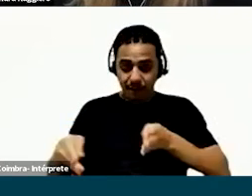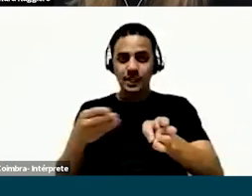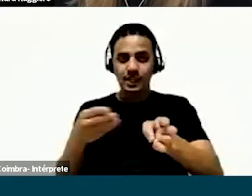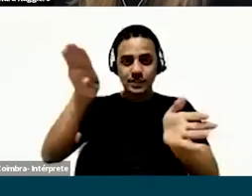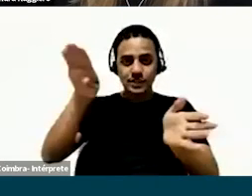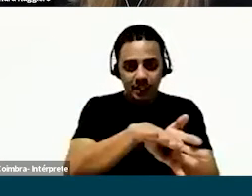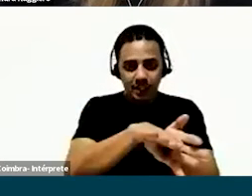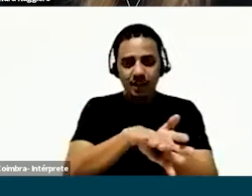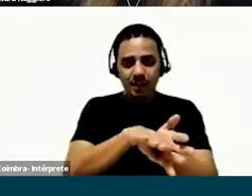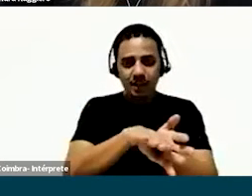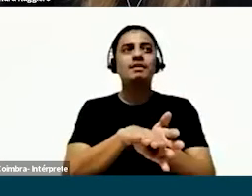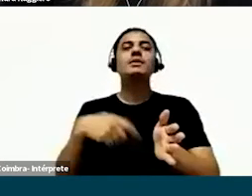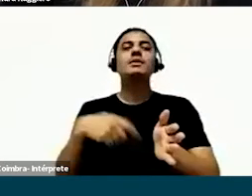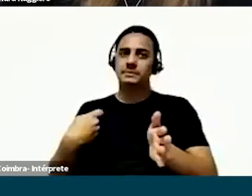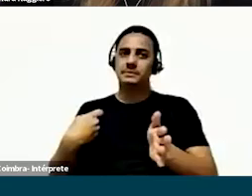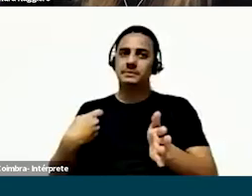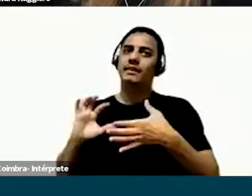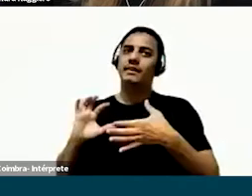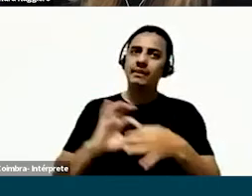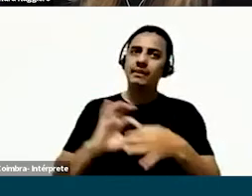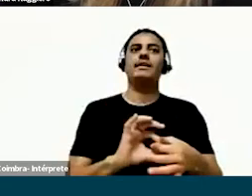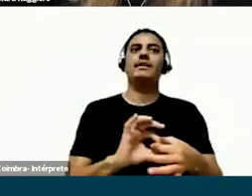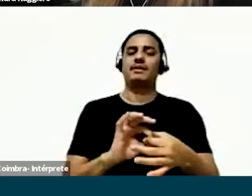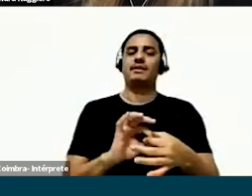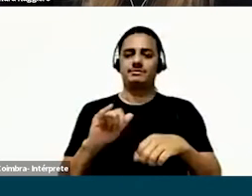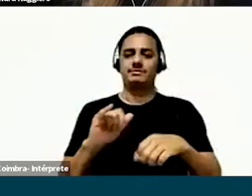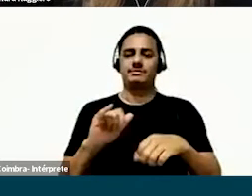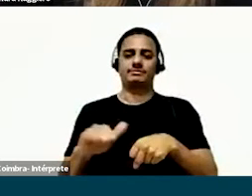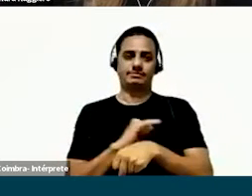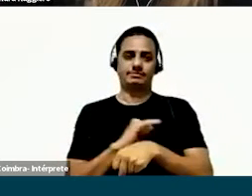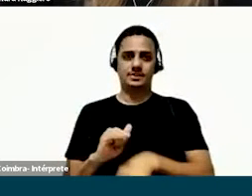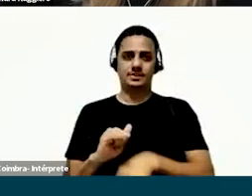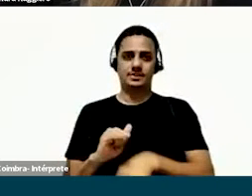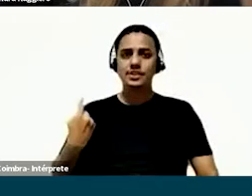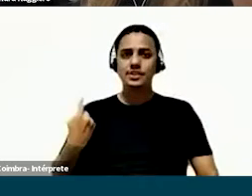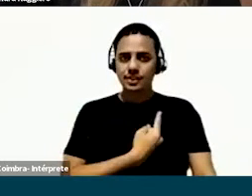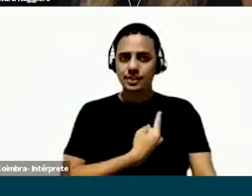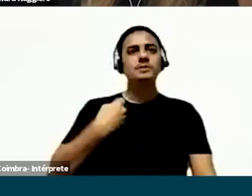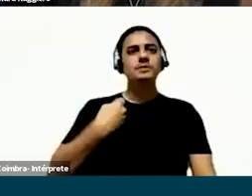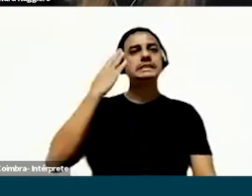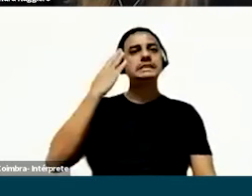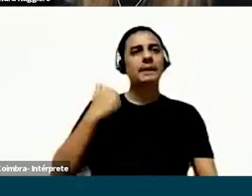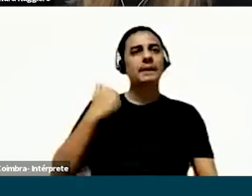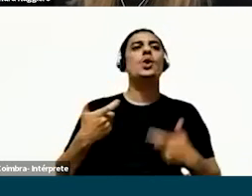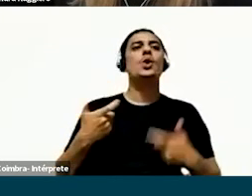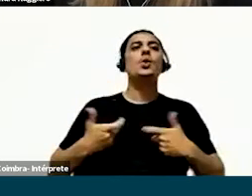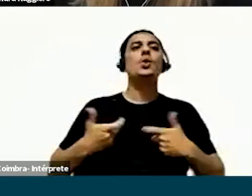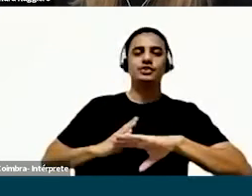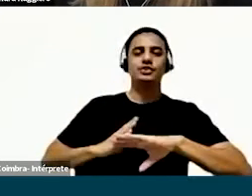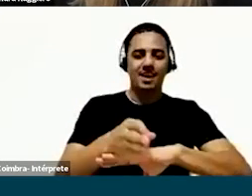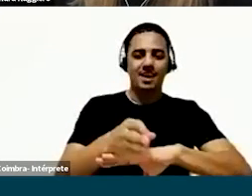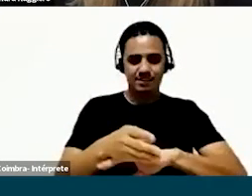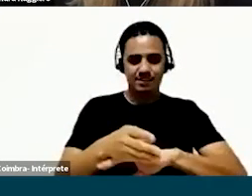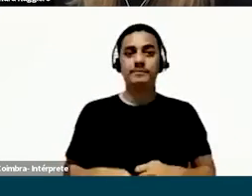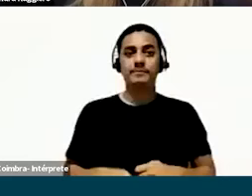quer percorrer, ele vem atrelado a uma estratégia. A gente precisa saber para onde a gente está